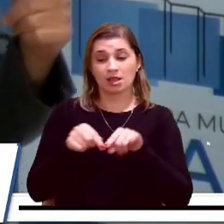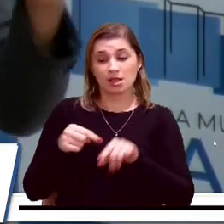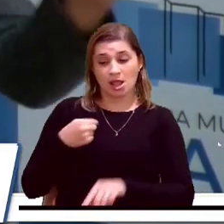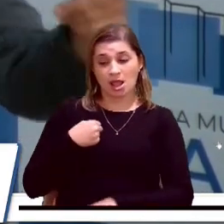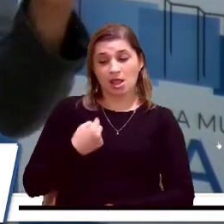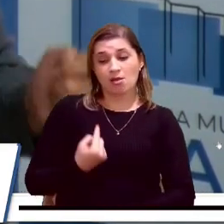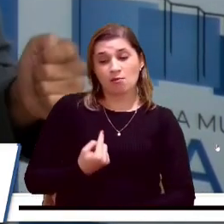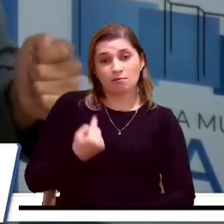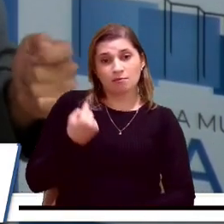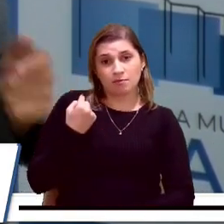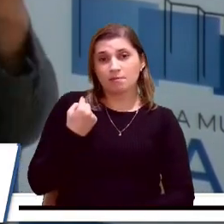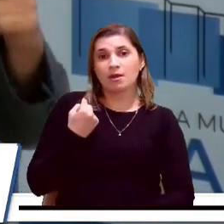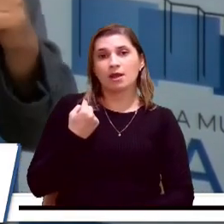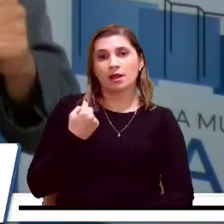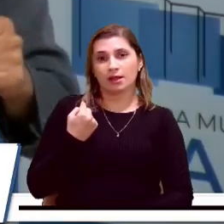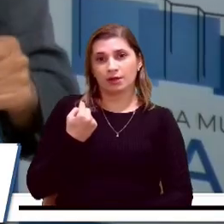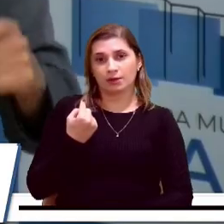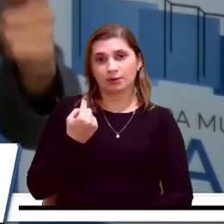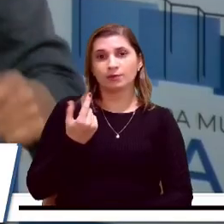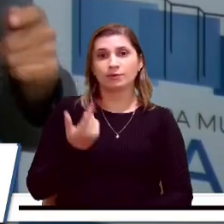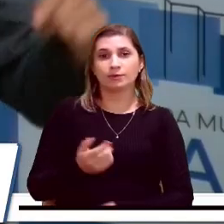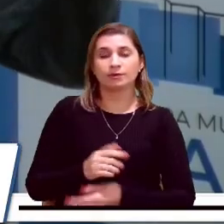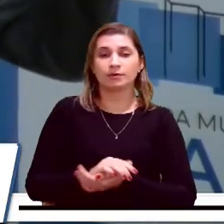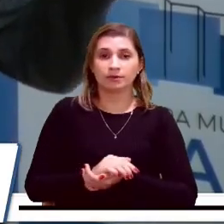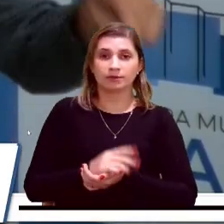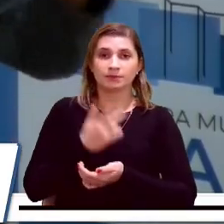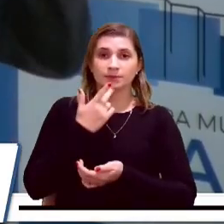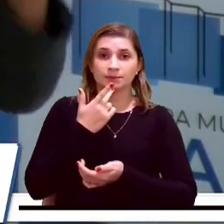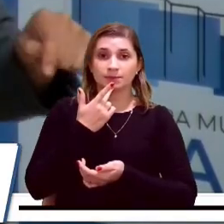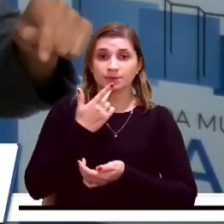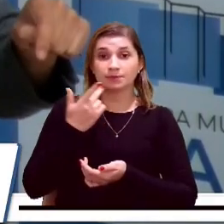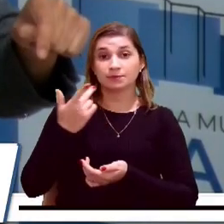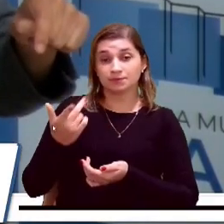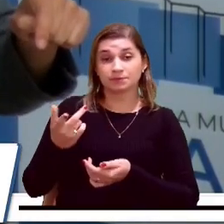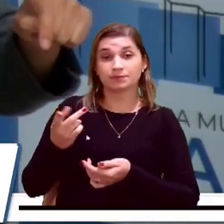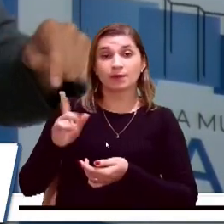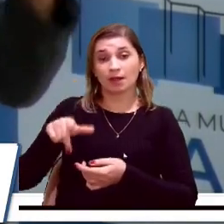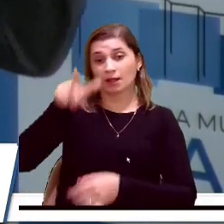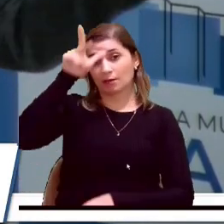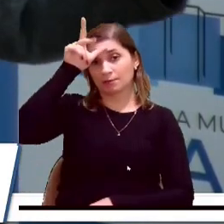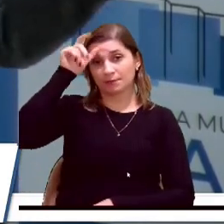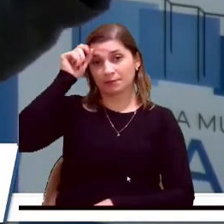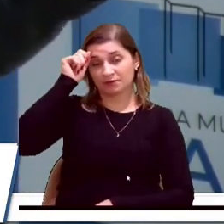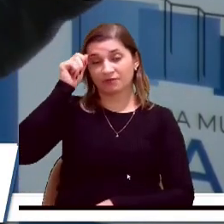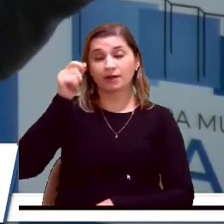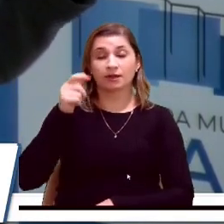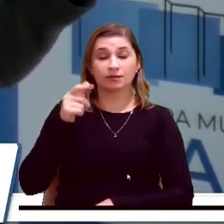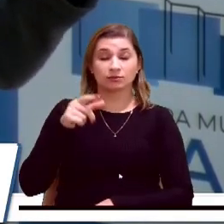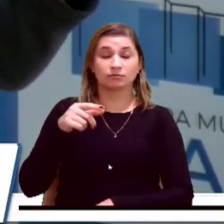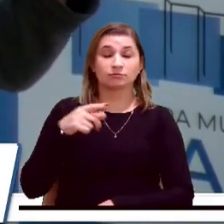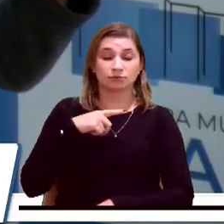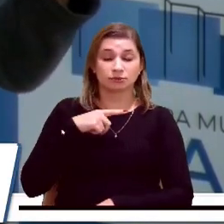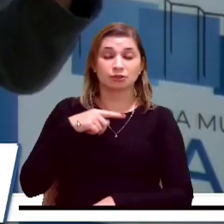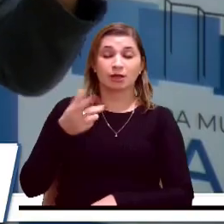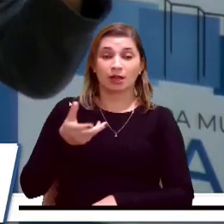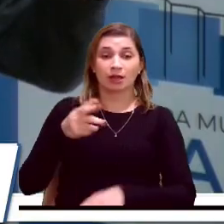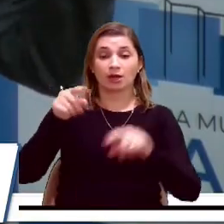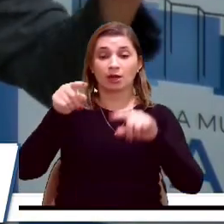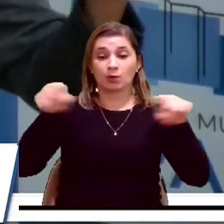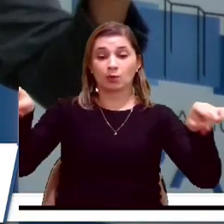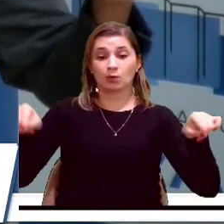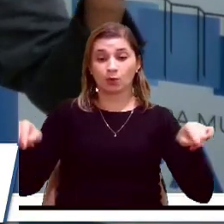falei que o Zap 7 Copa estava com o prefeito, porque ia ser naquele local, e ainda estava se discutindo,